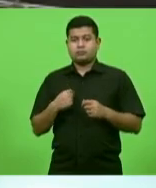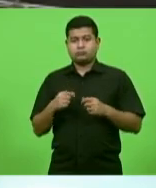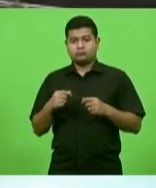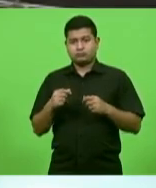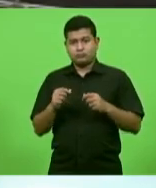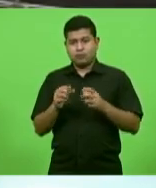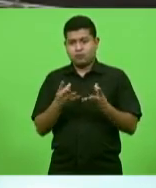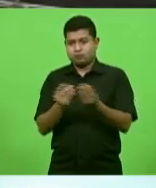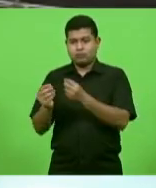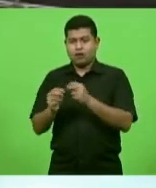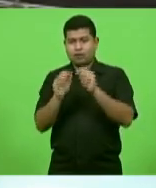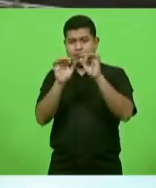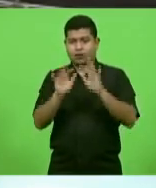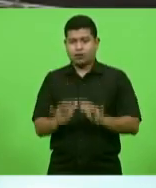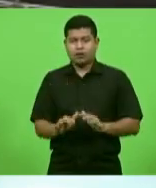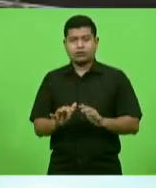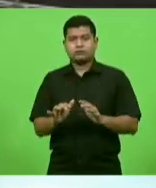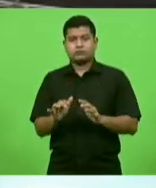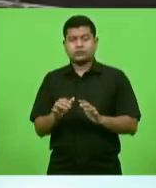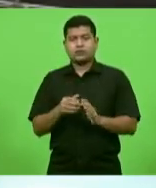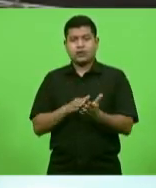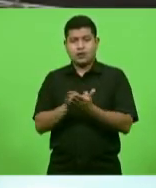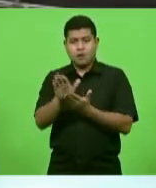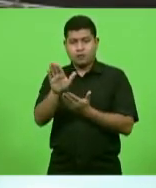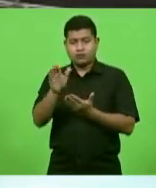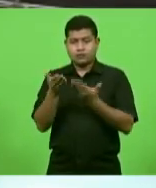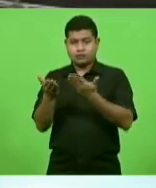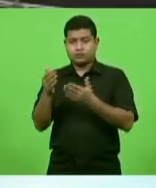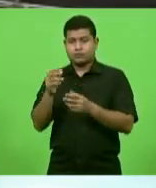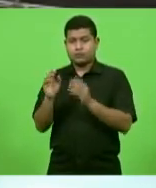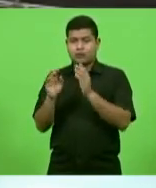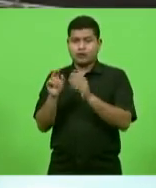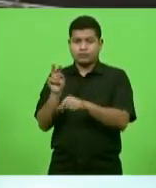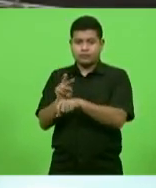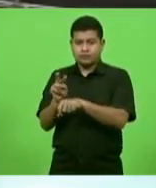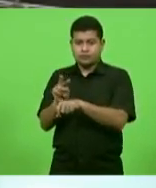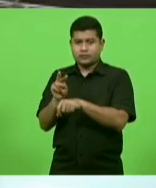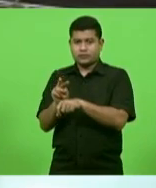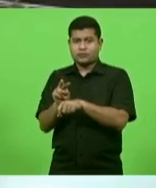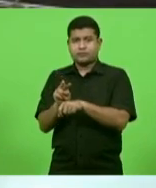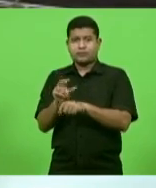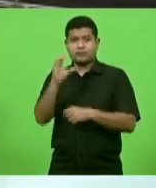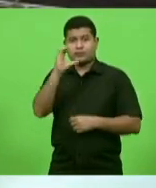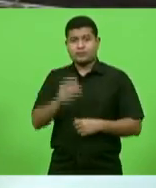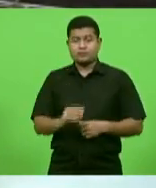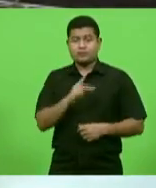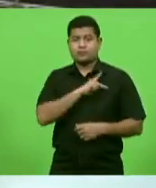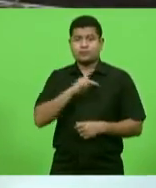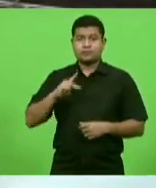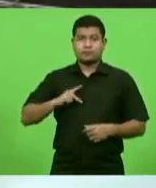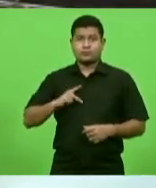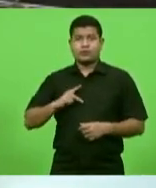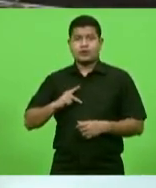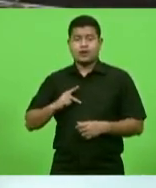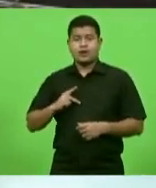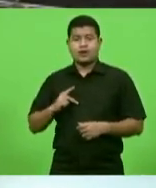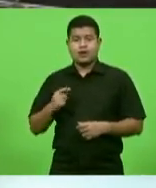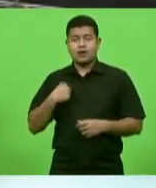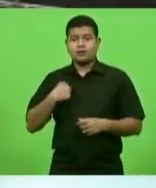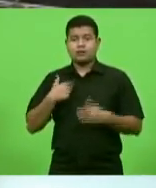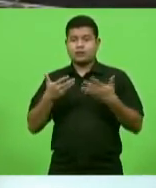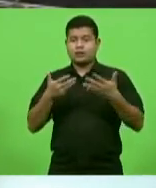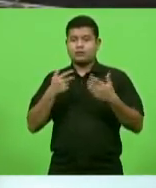e é do inquérito civil público não quero dizer com toda a tranquilidade Se não